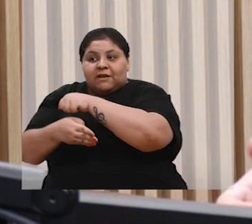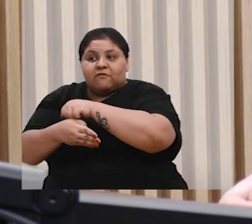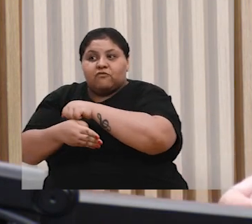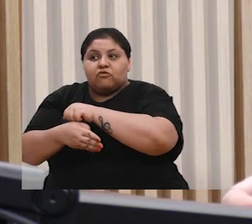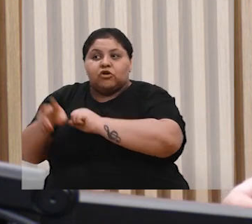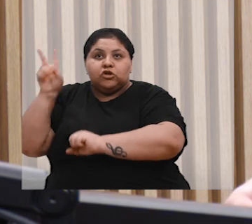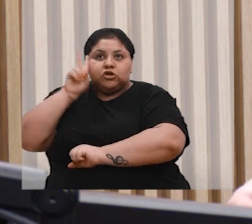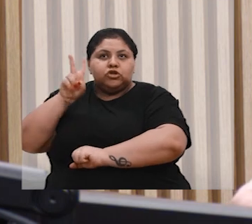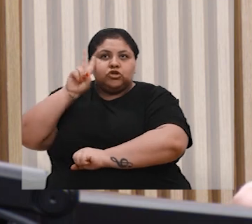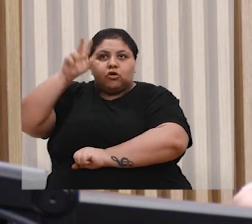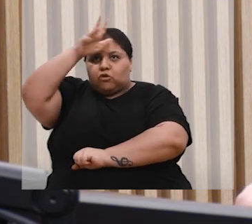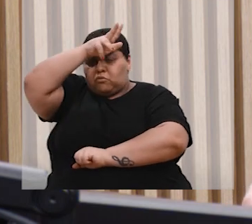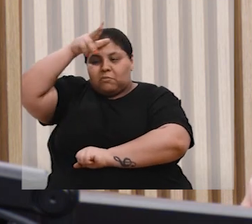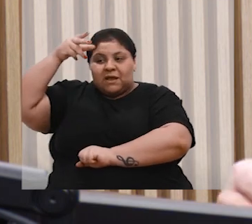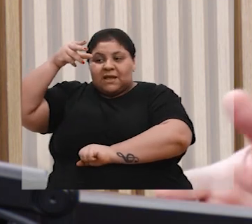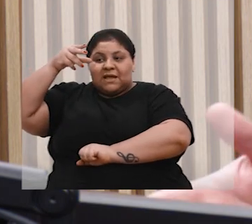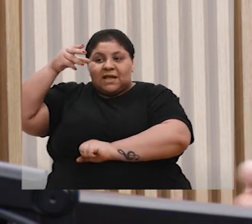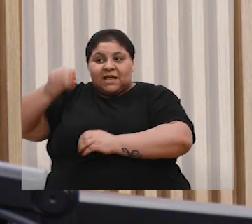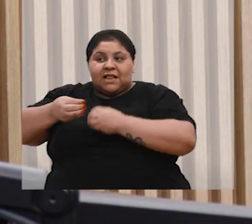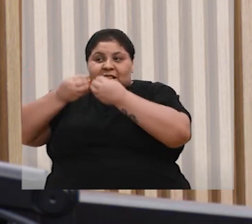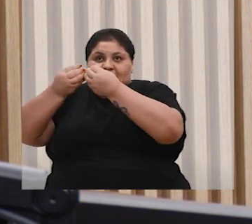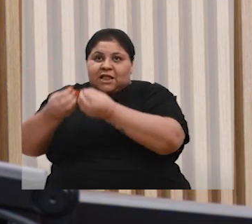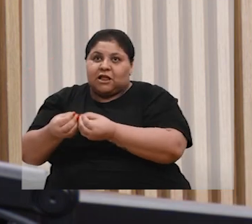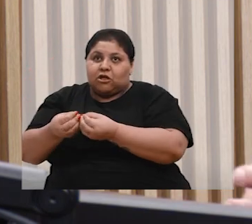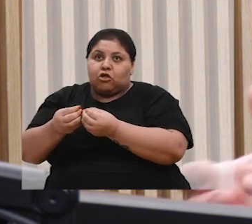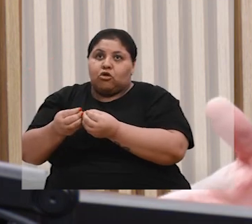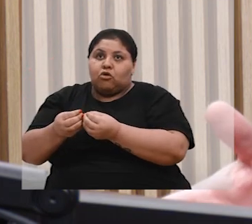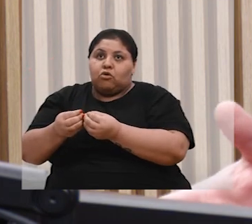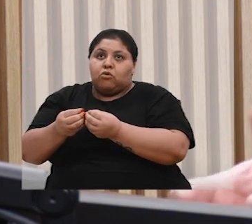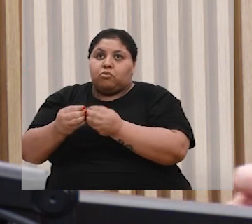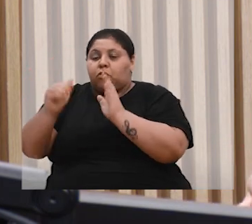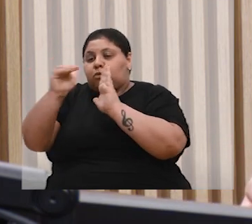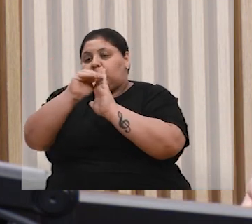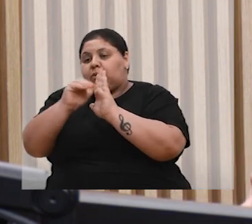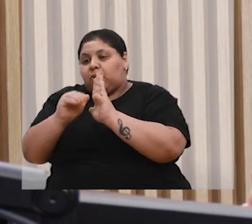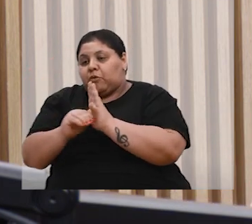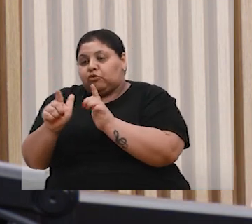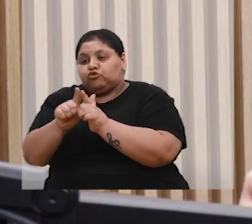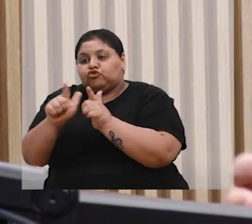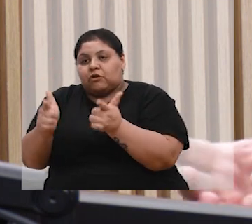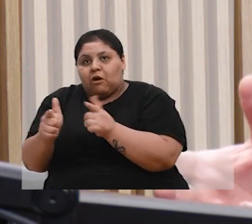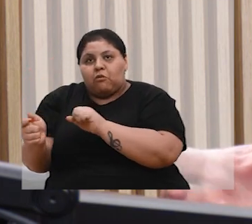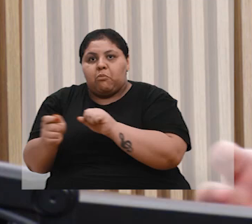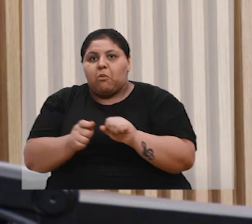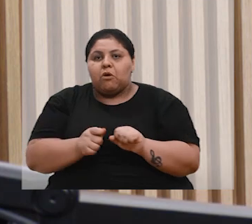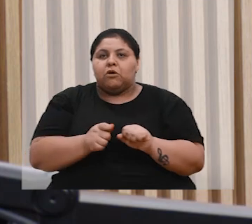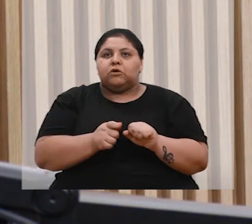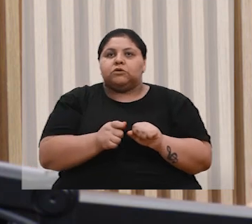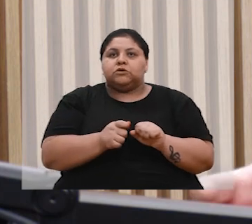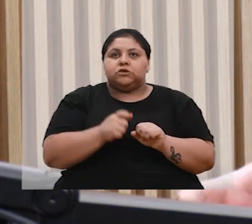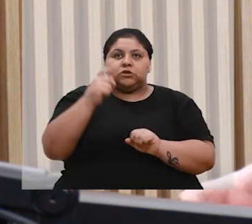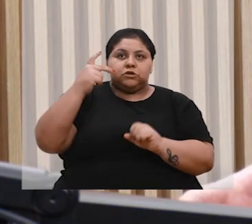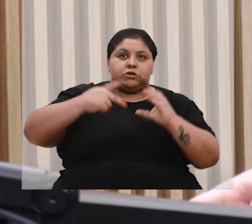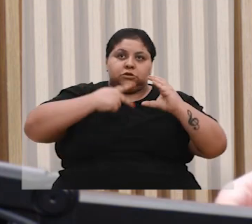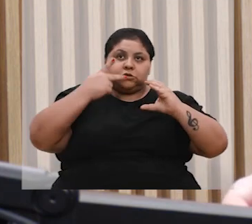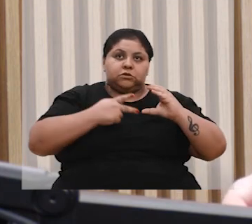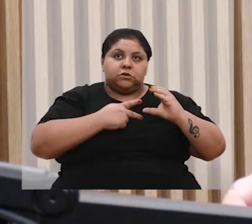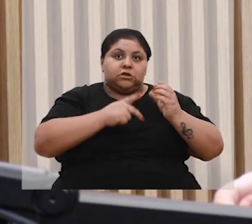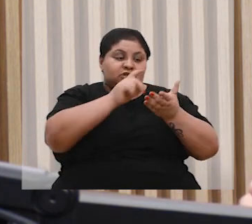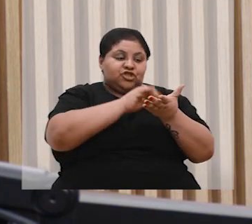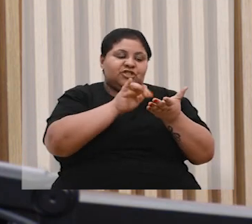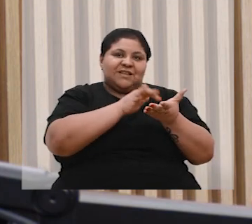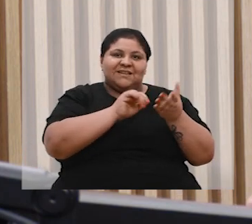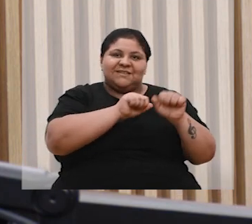Arquivo Histórico Municipal, que cedeu para nós toda a coleção de jornais que a gente pôde, né, por disposição da